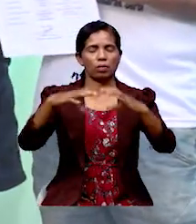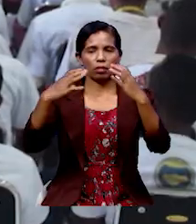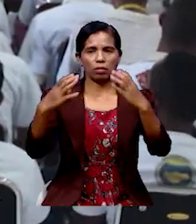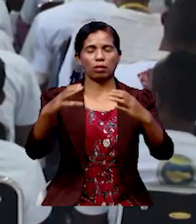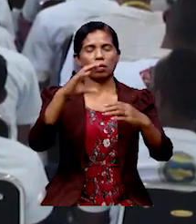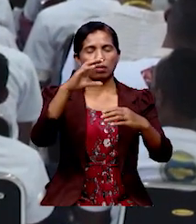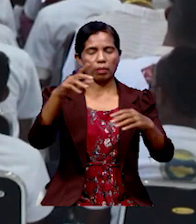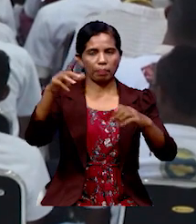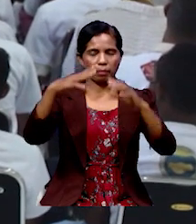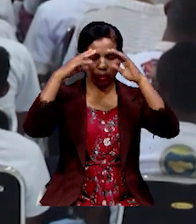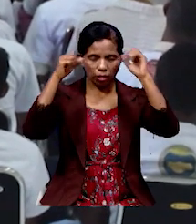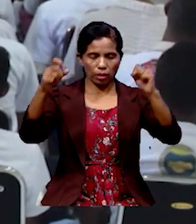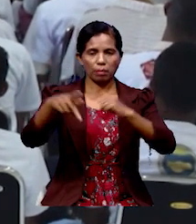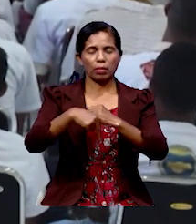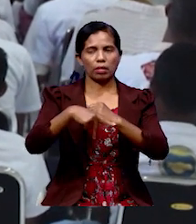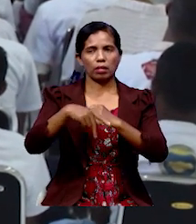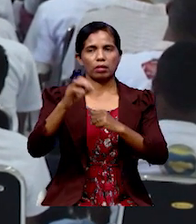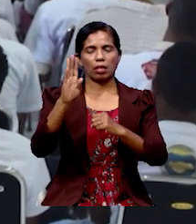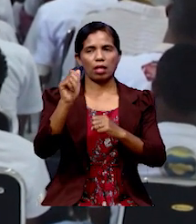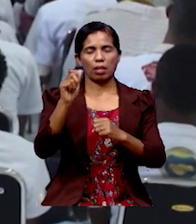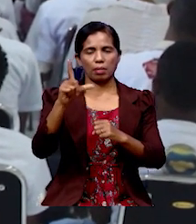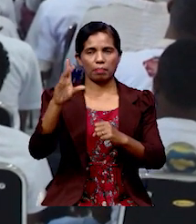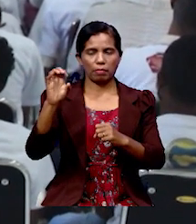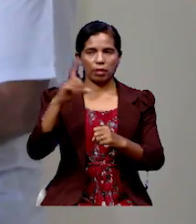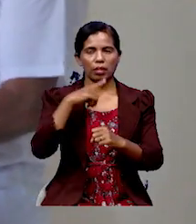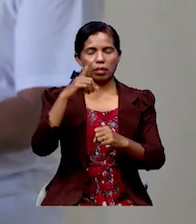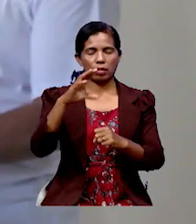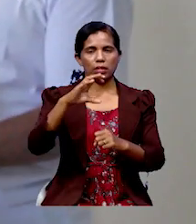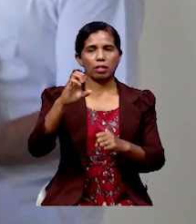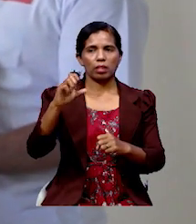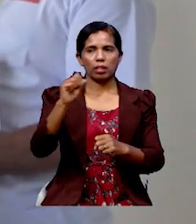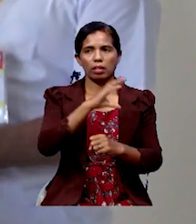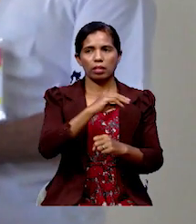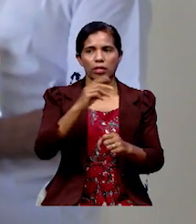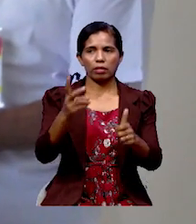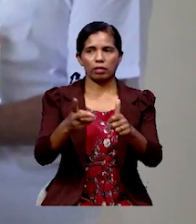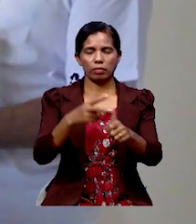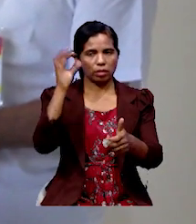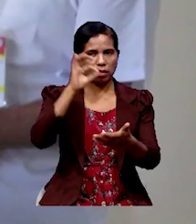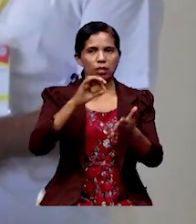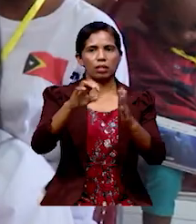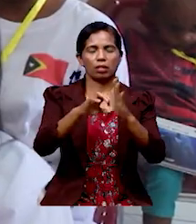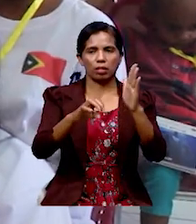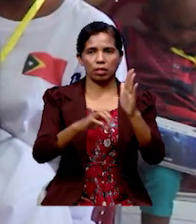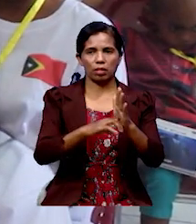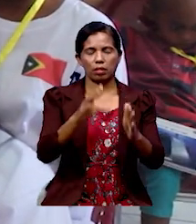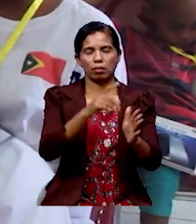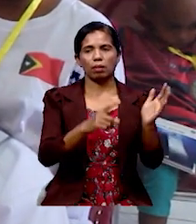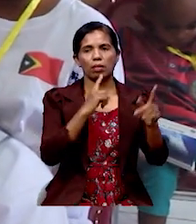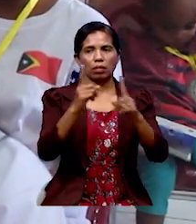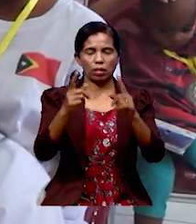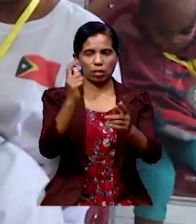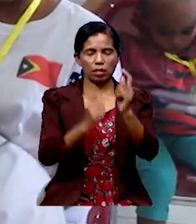Presiden Partido Frente Mudança, Abel Ximenes Larsina, Cesar Vital Moreira, no Vice Sekretario Geral Ricardo Niu, bahatan iha